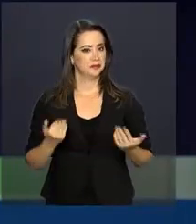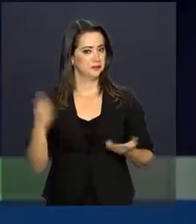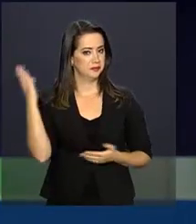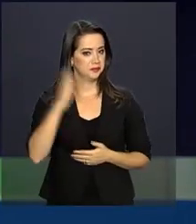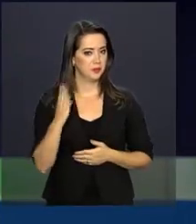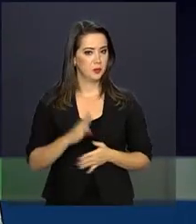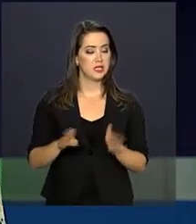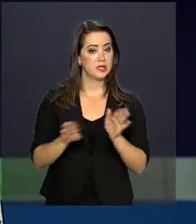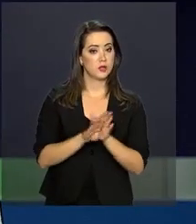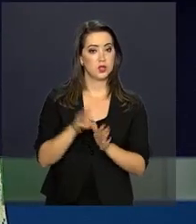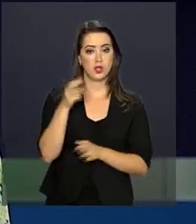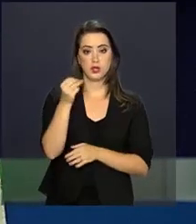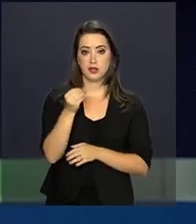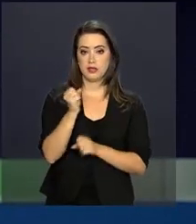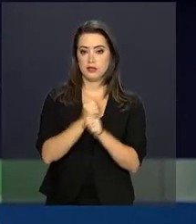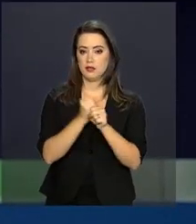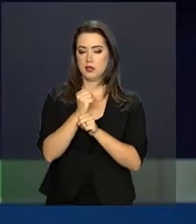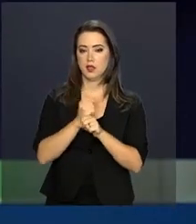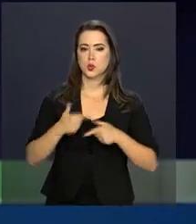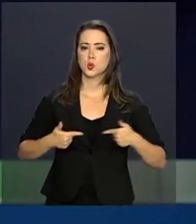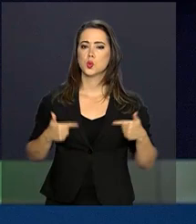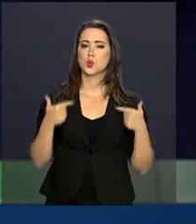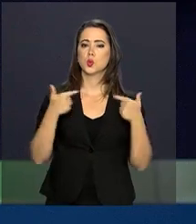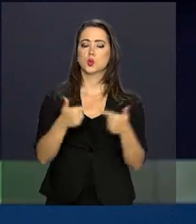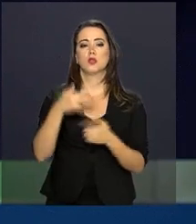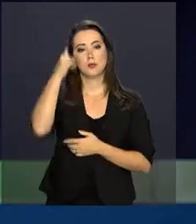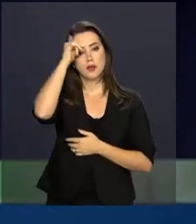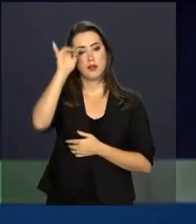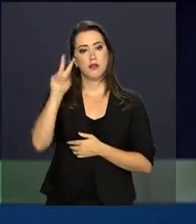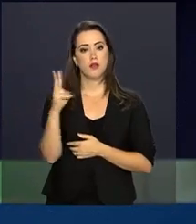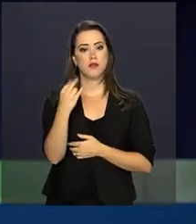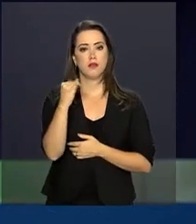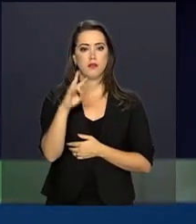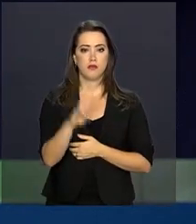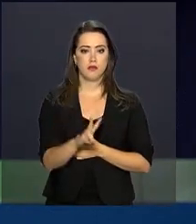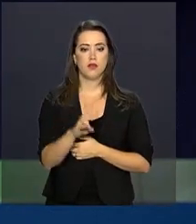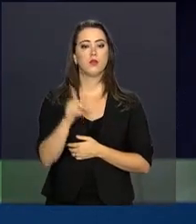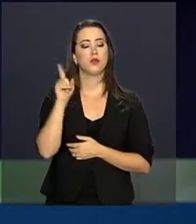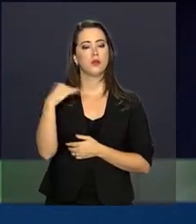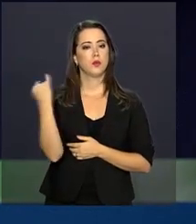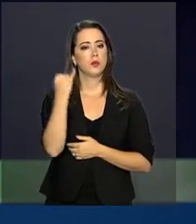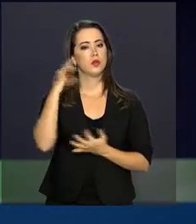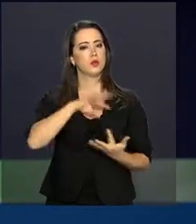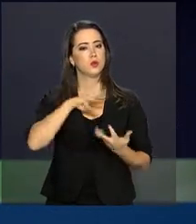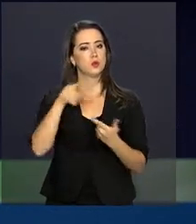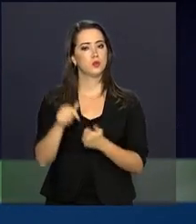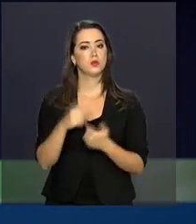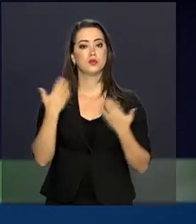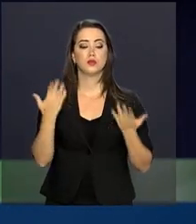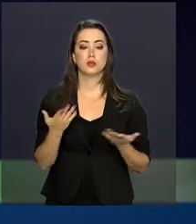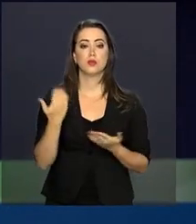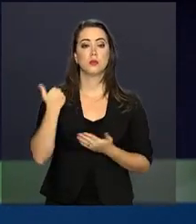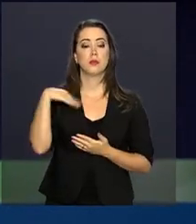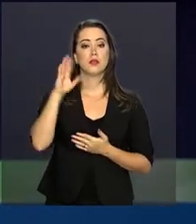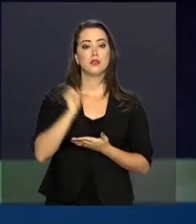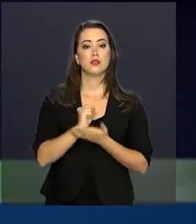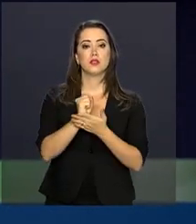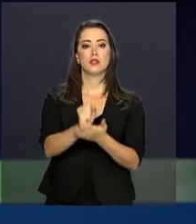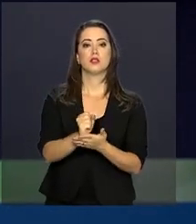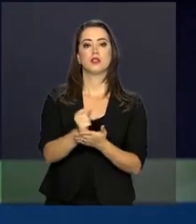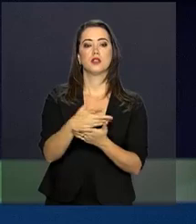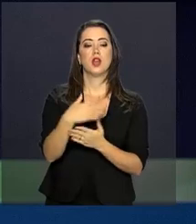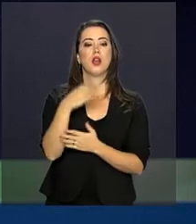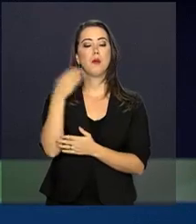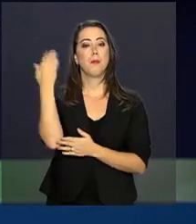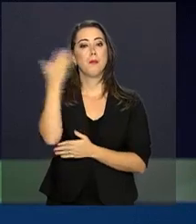o Brasil chega aos 30 anos de luta contra o HIV como referência mundial no tema e vai passar a